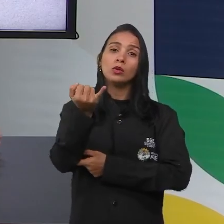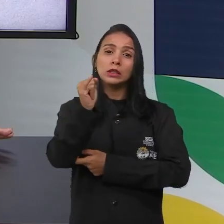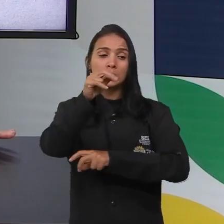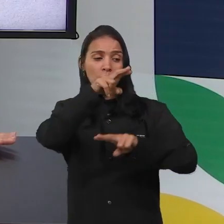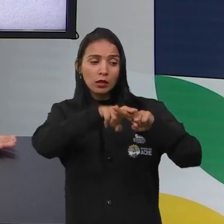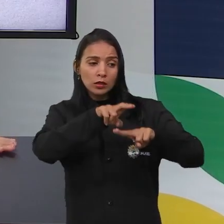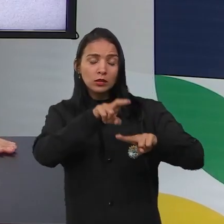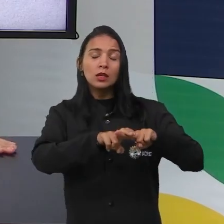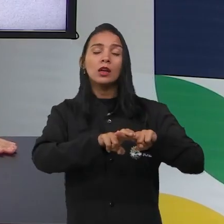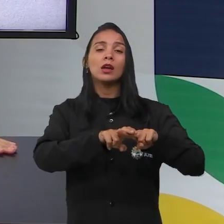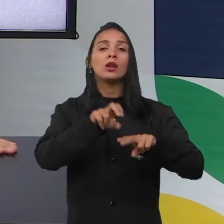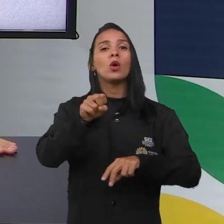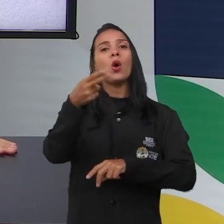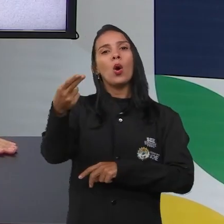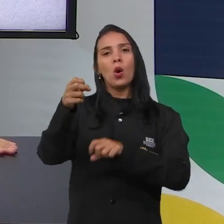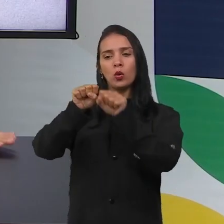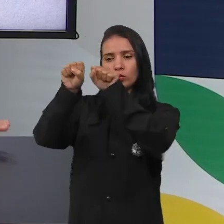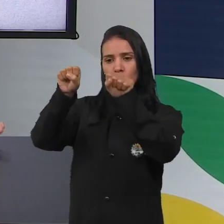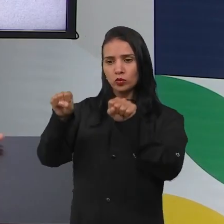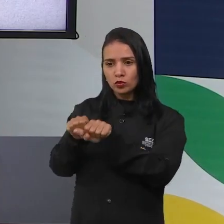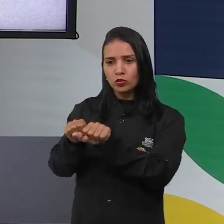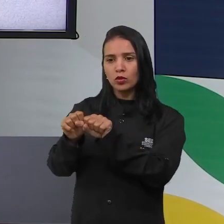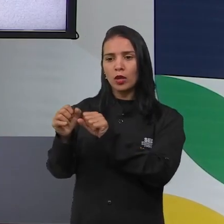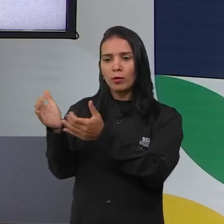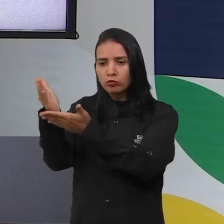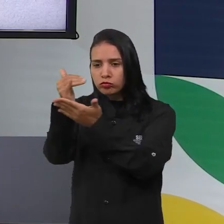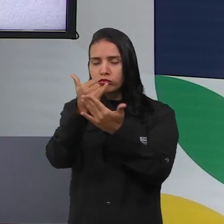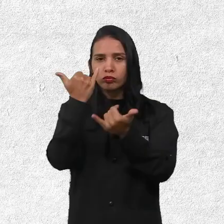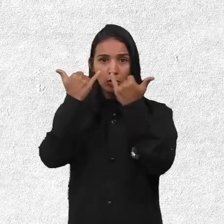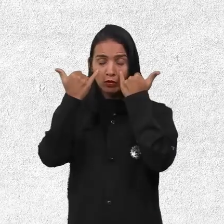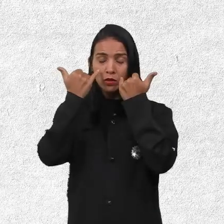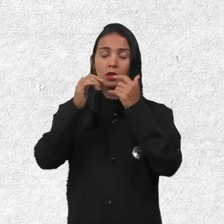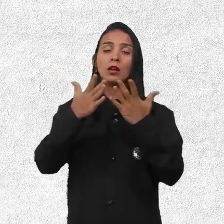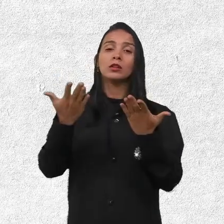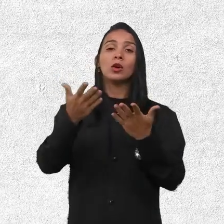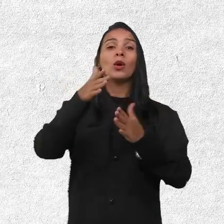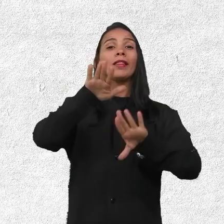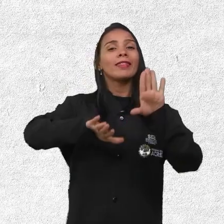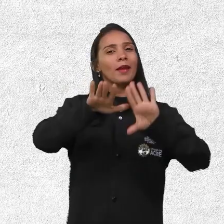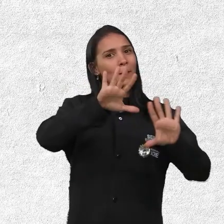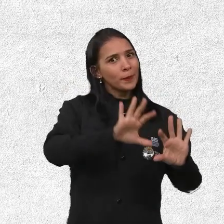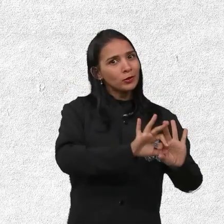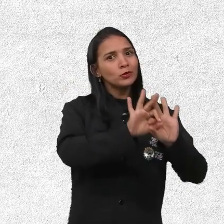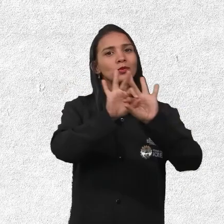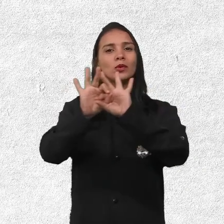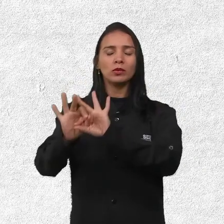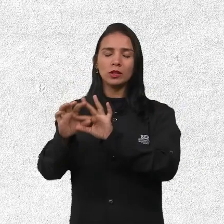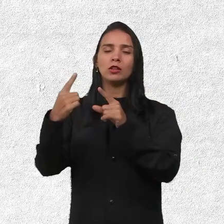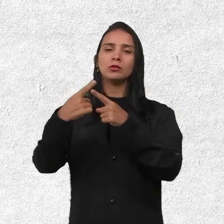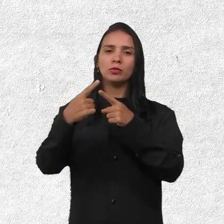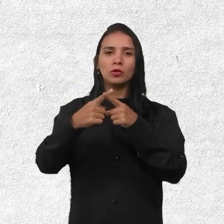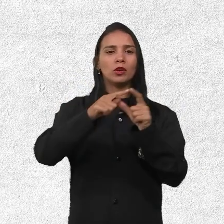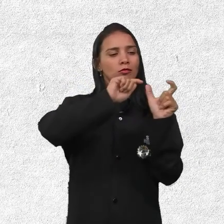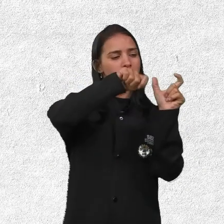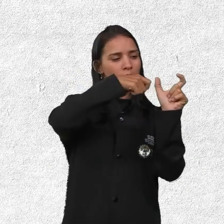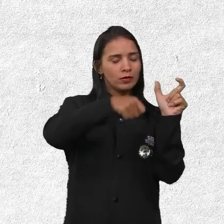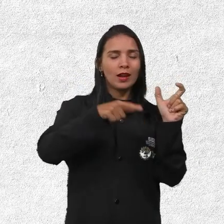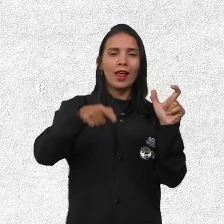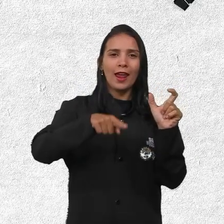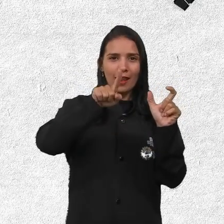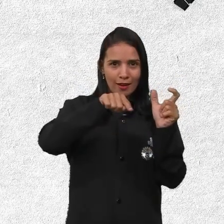de sistema de informação, certo? Então, quando pensamos em polissemia, é essa multiplicidade de